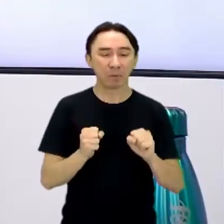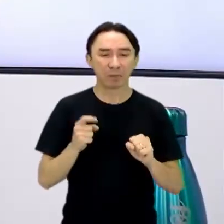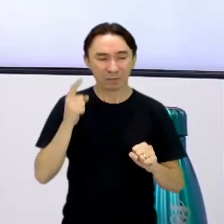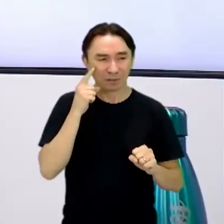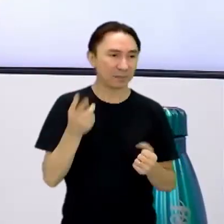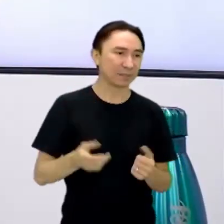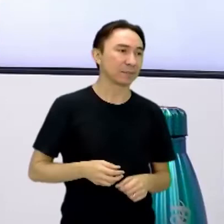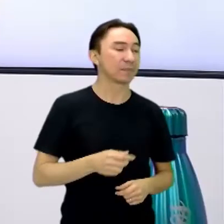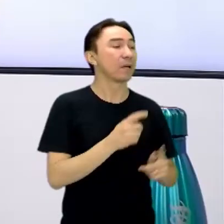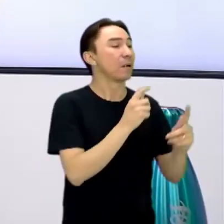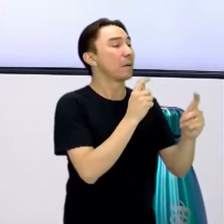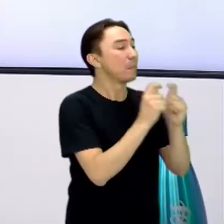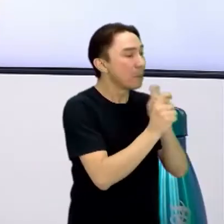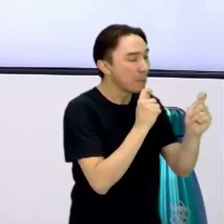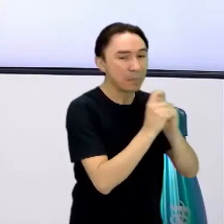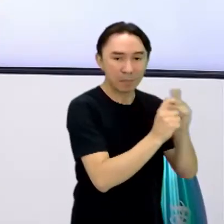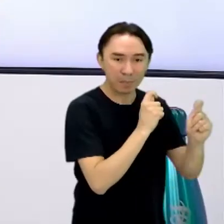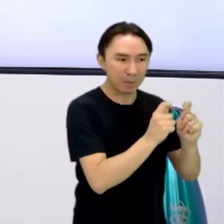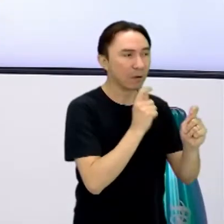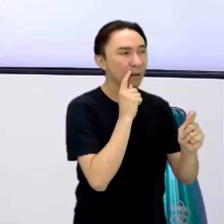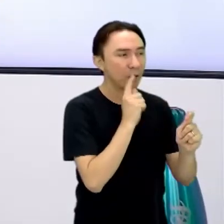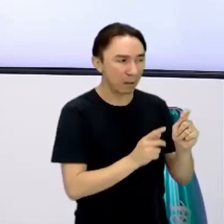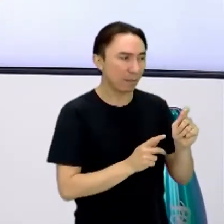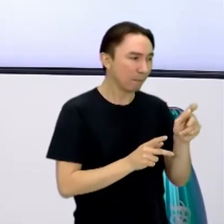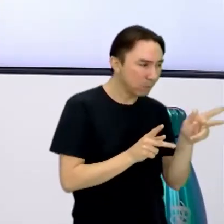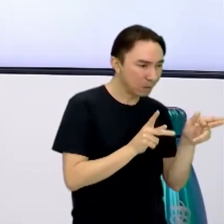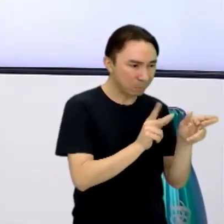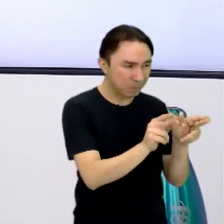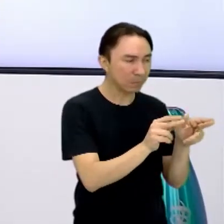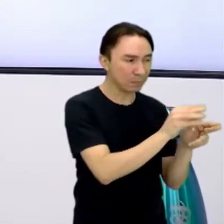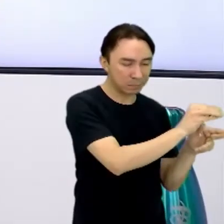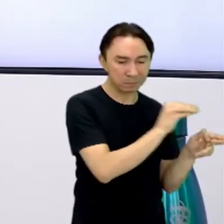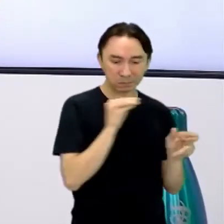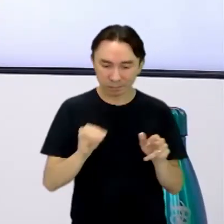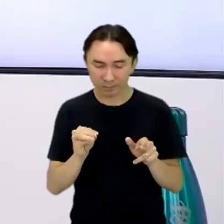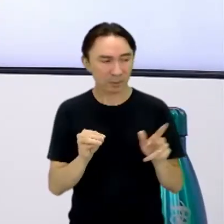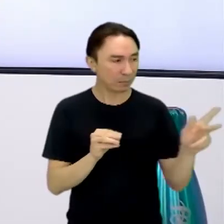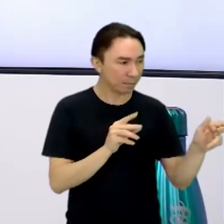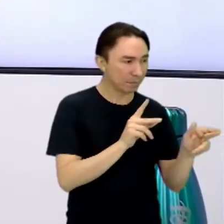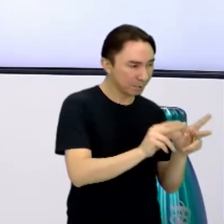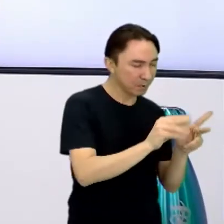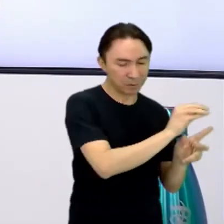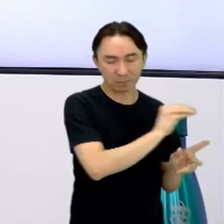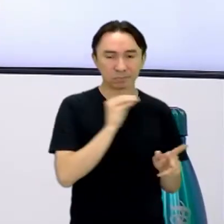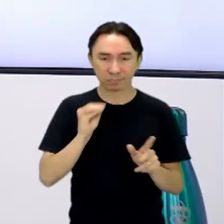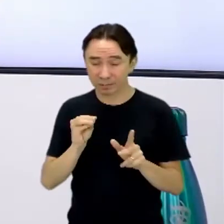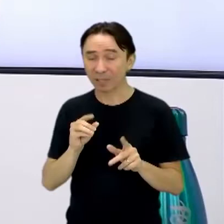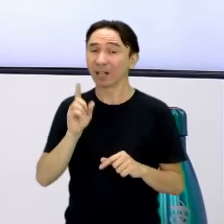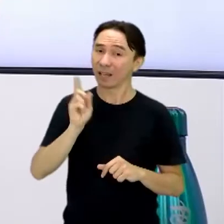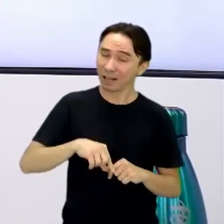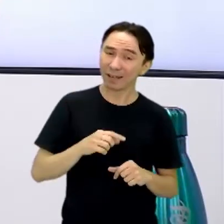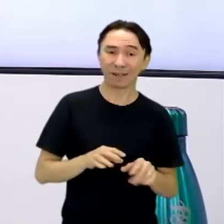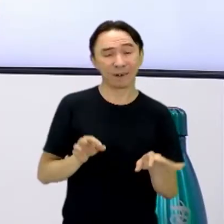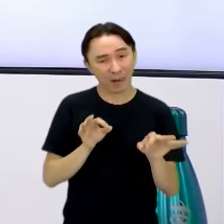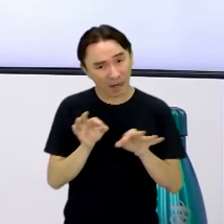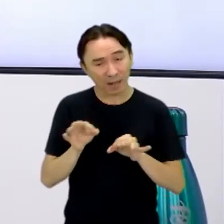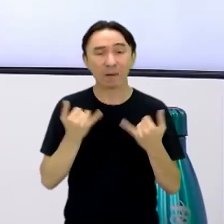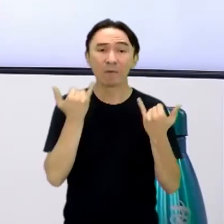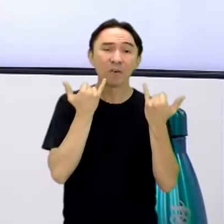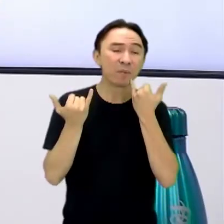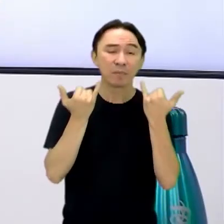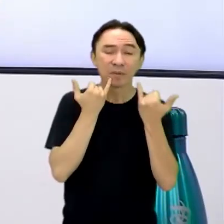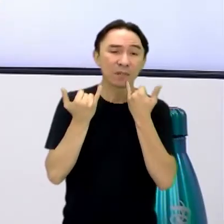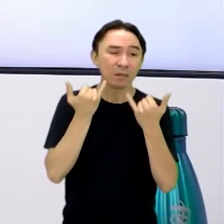Em que eu estou ali entrevistando essa pessoa, que serve como uma coleta de informação, tá? Coleta de